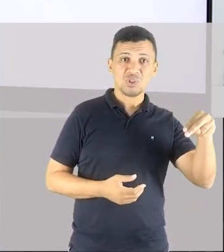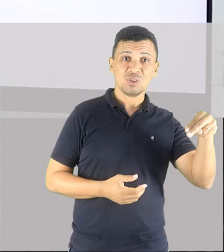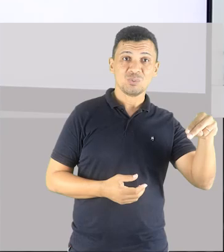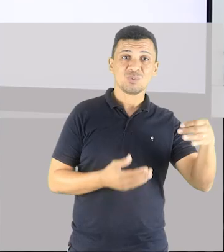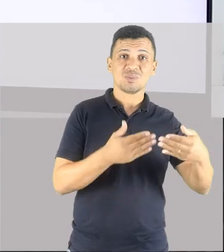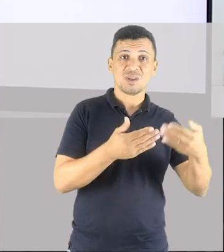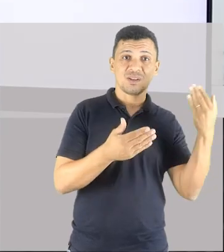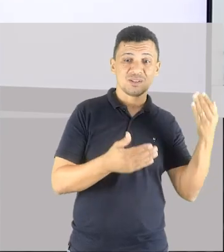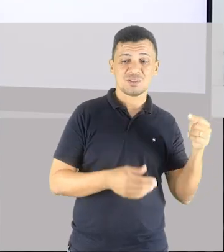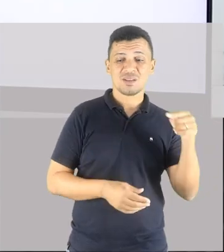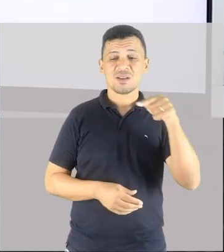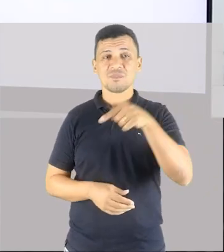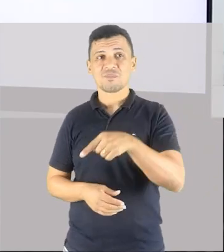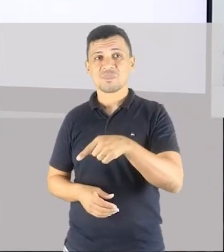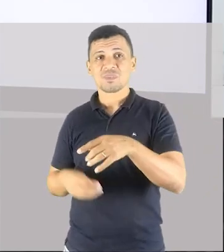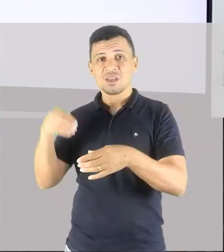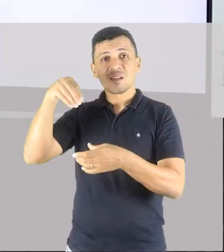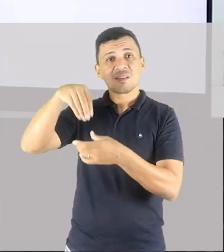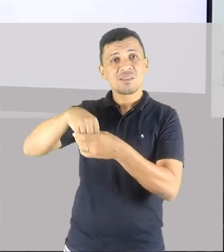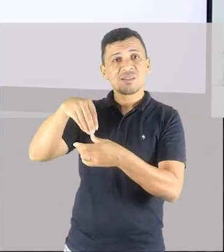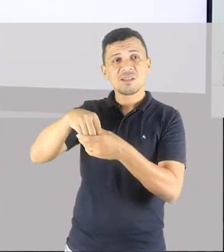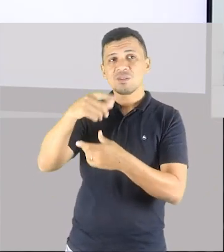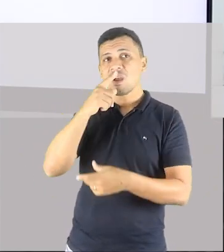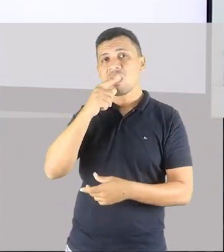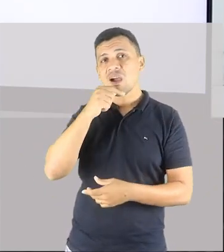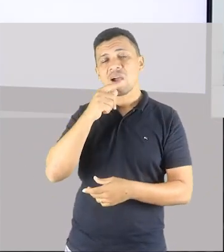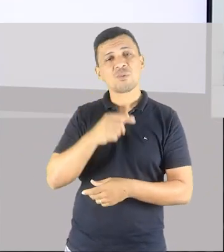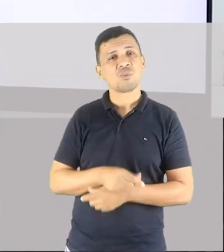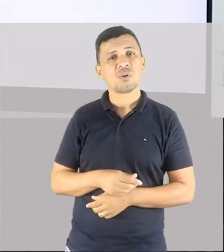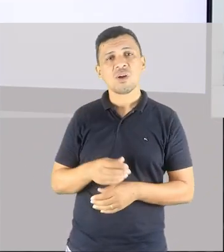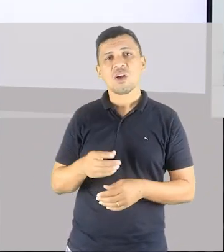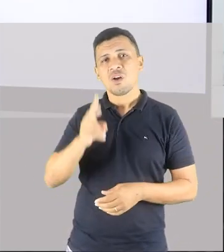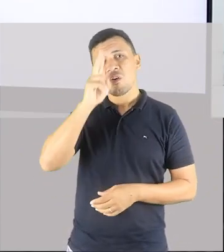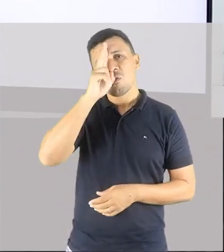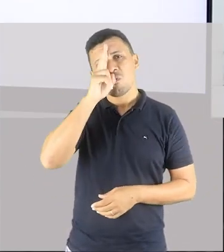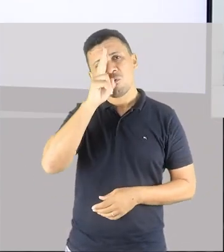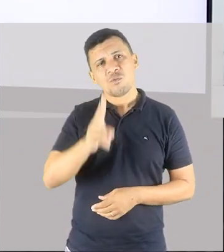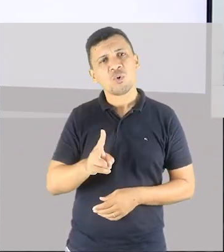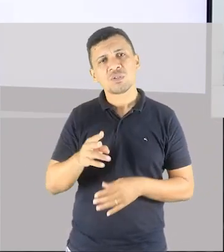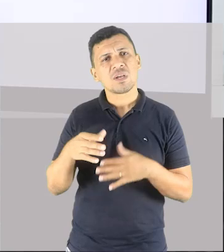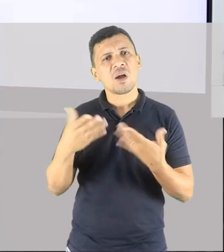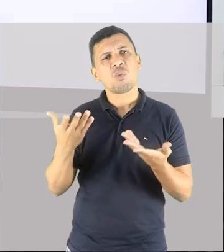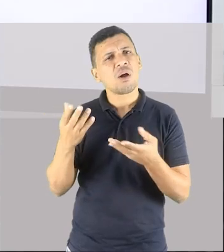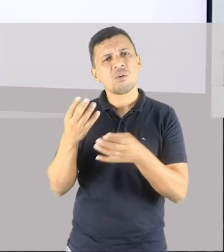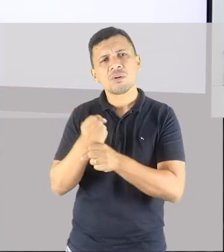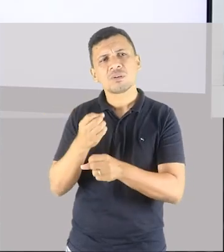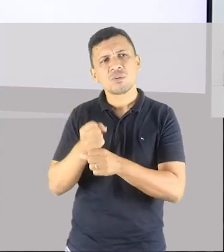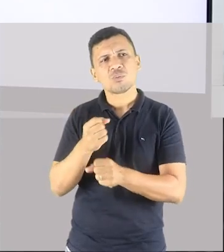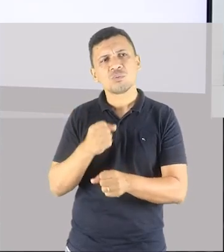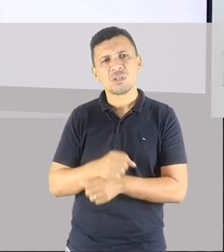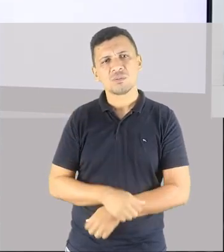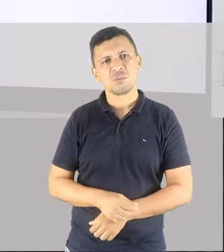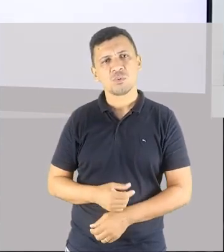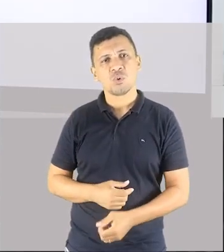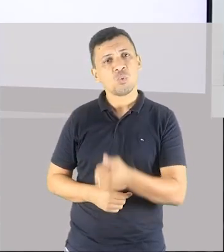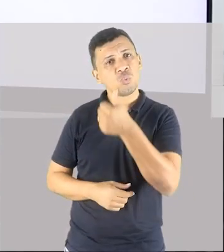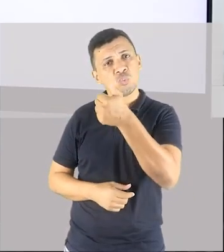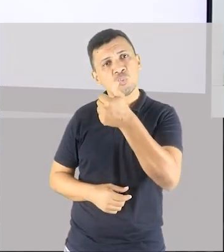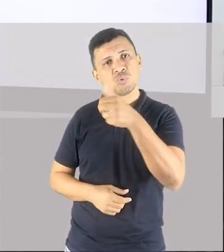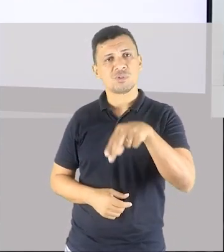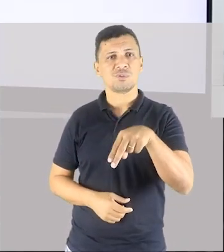4 newtons. E olha aqui agora, qual é a força que o dinamômetro está fazendo para segurar ele? Ó? Só 1